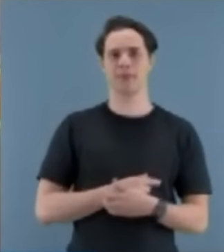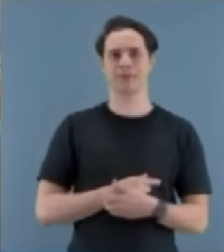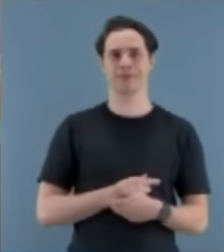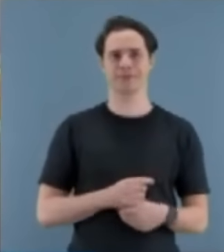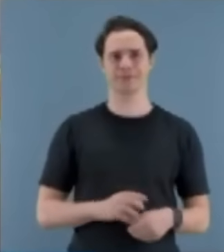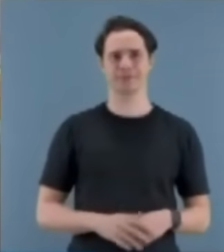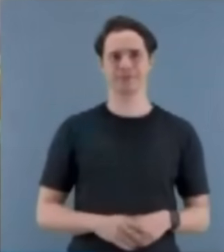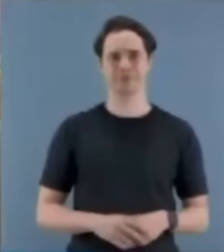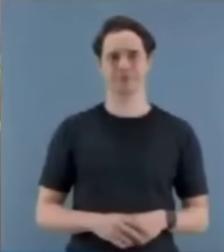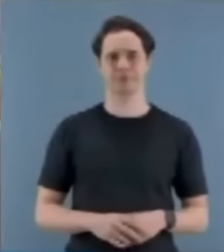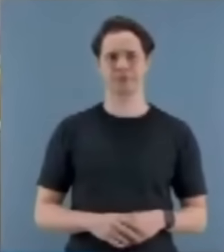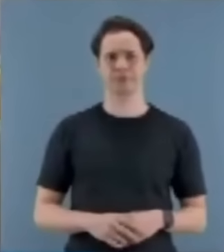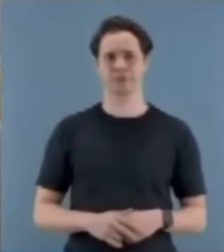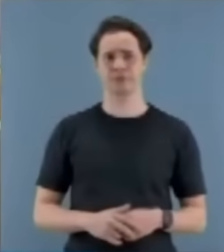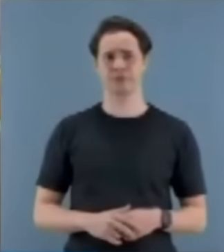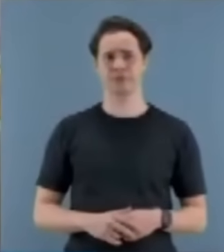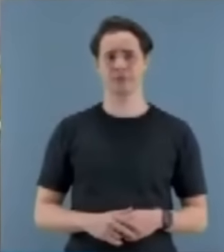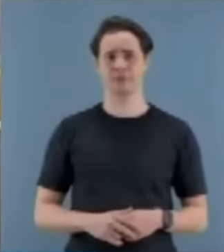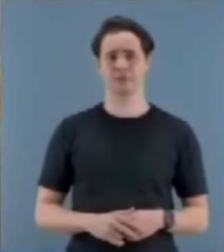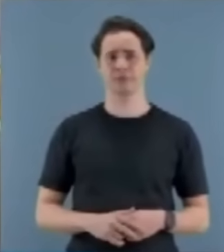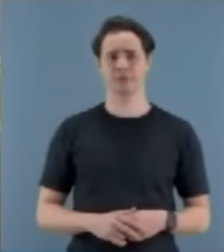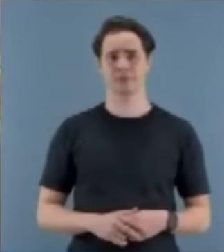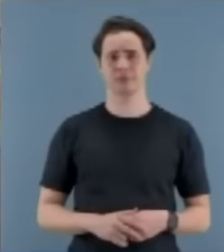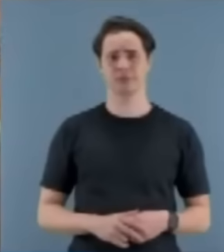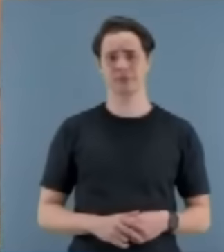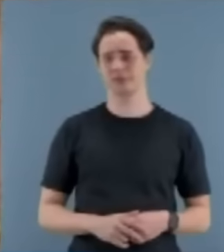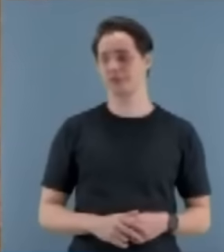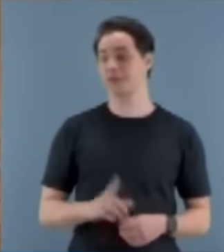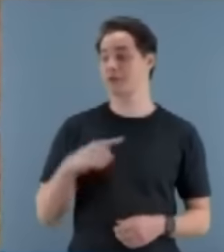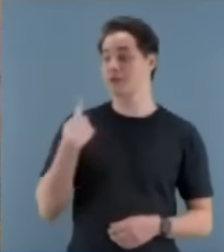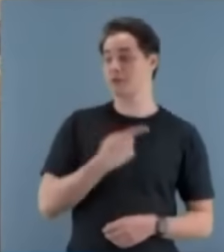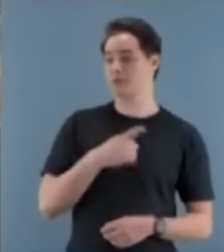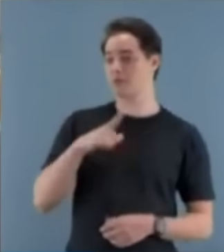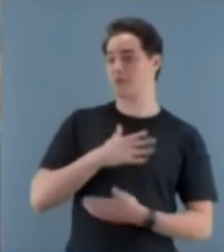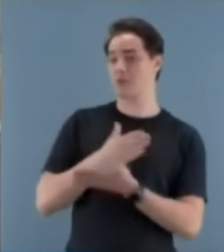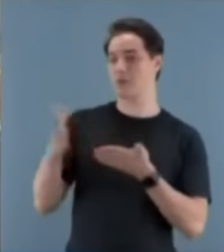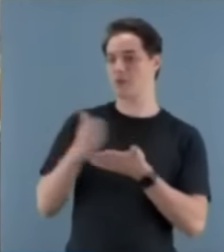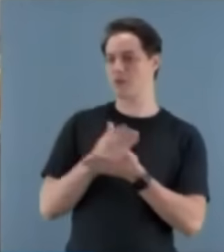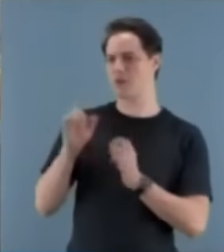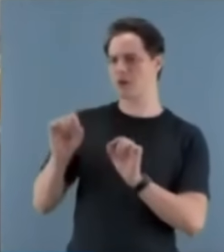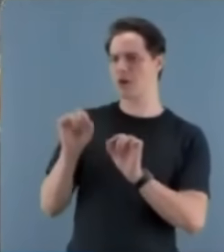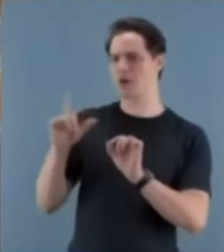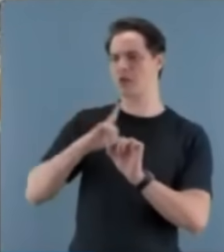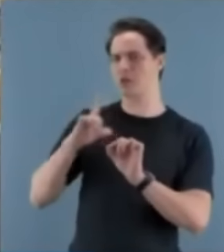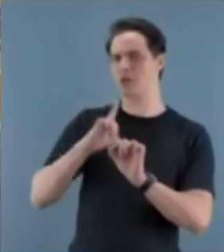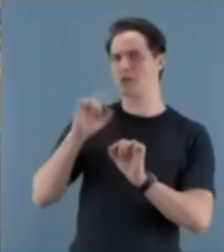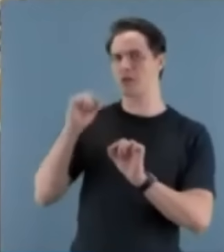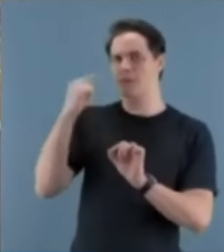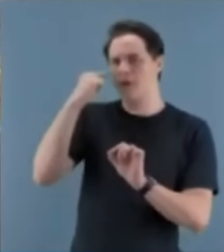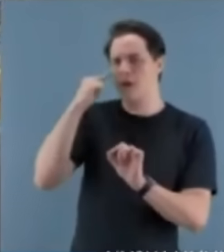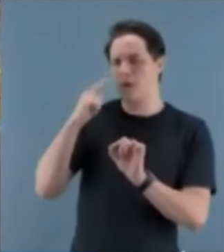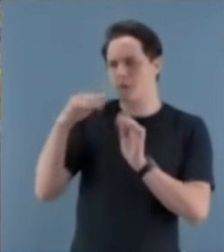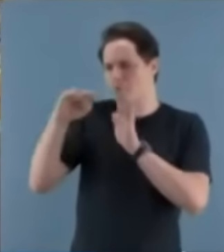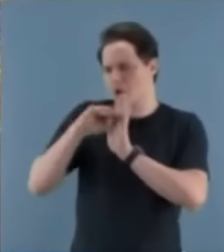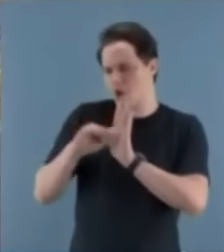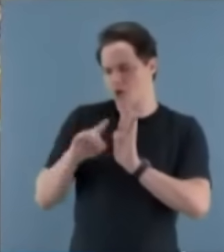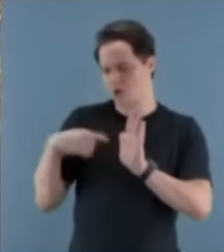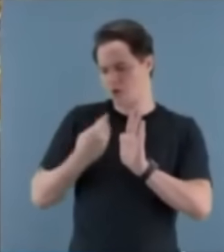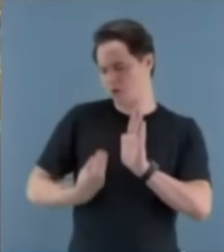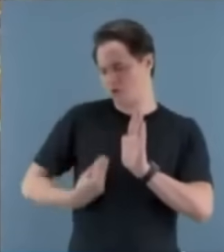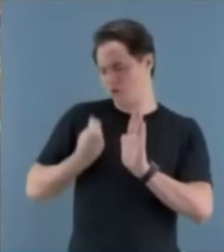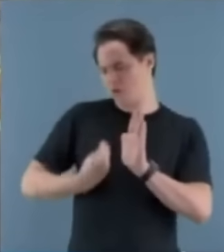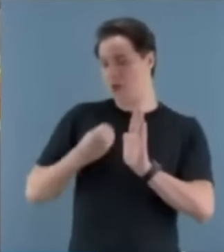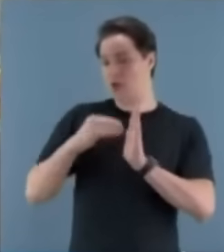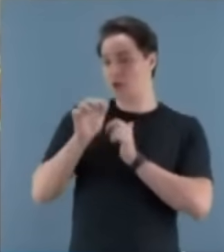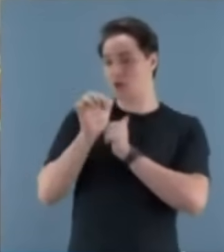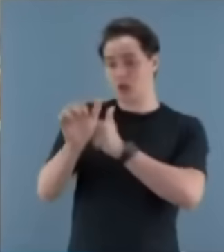alguma coisa que está além do aspecto legal, que é um comportamento em cima de um... É pautar a nossa vida em cima de um